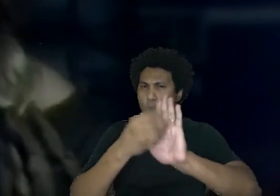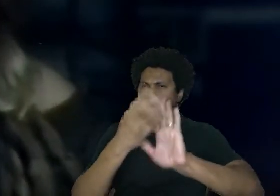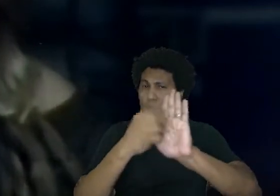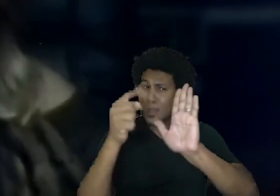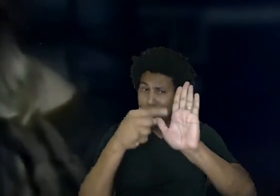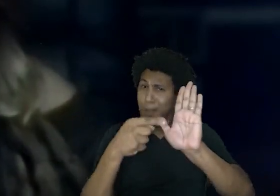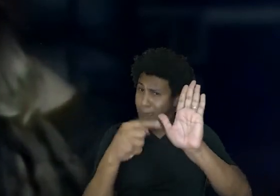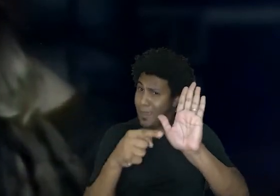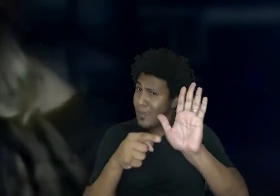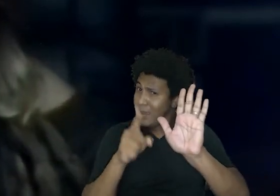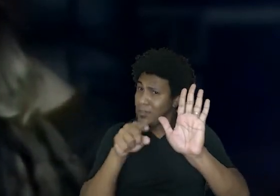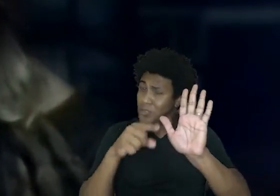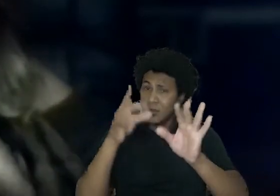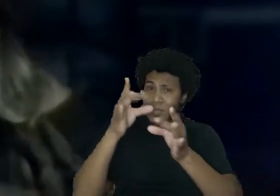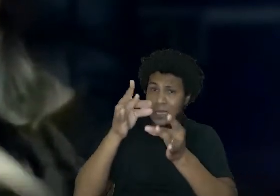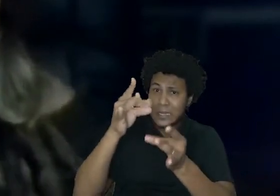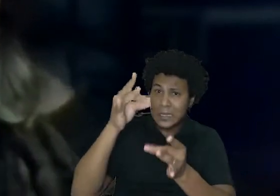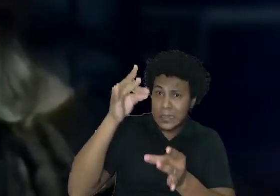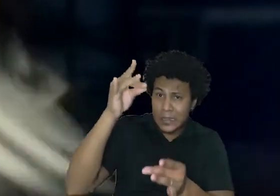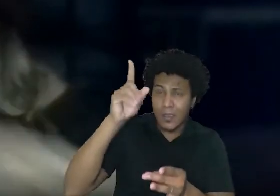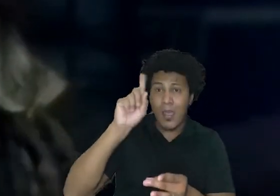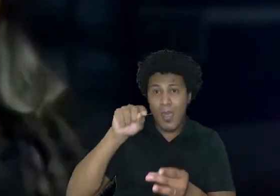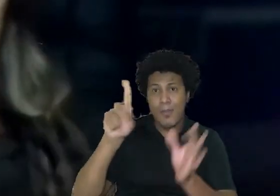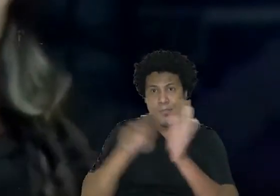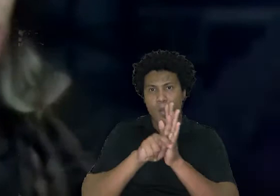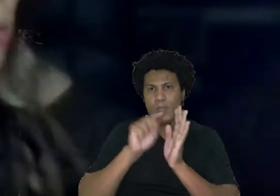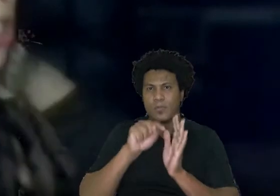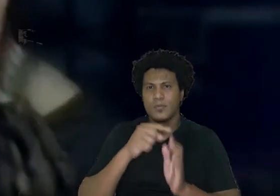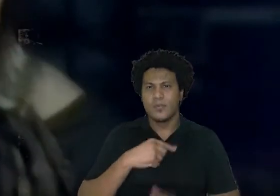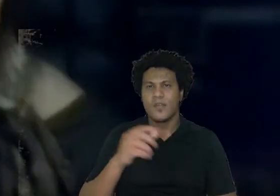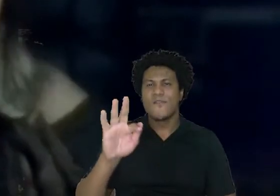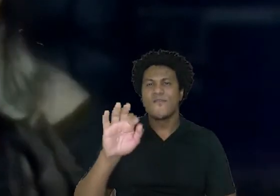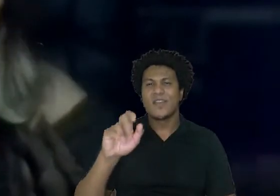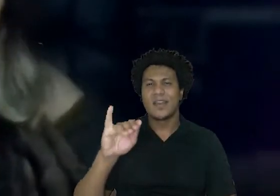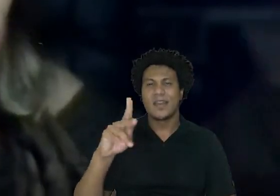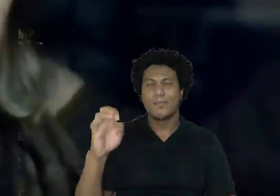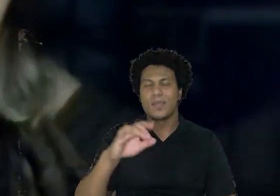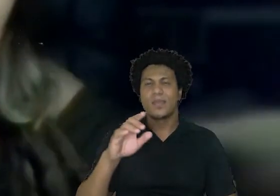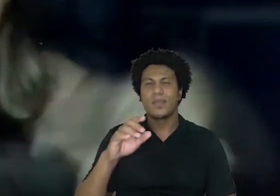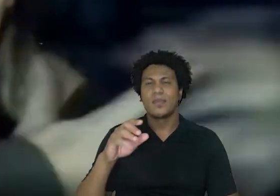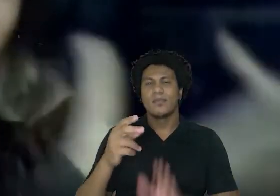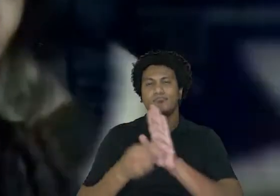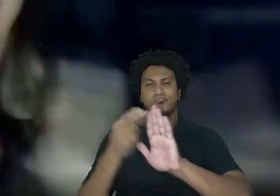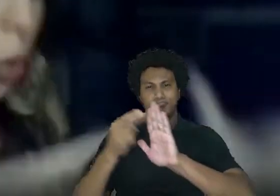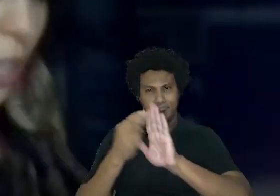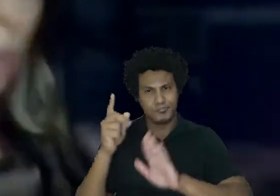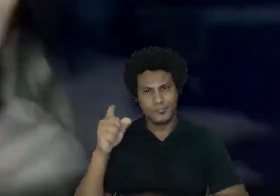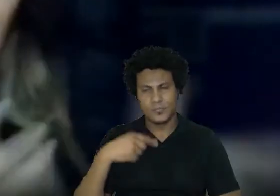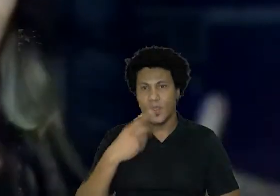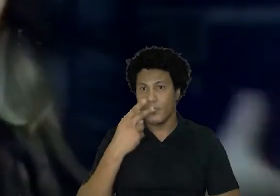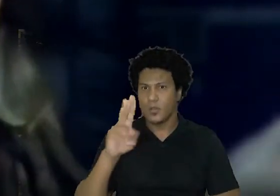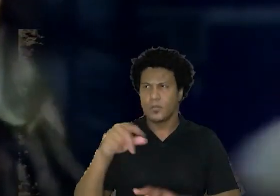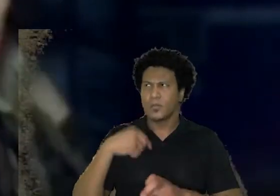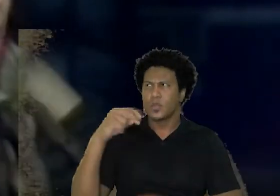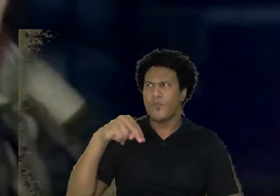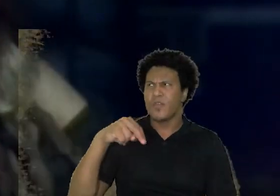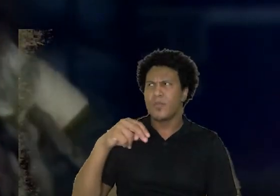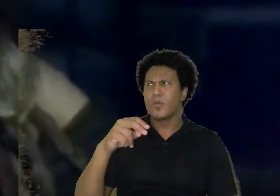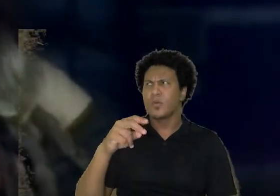assim. Nas rubricas, né? Tradicionalmente, o teatro tem as rubricas, o roteiro é um roteiro bom, um roteiro